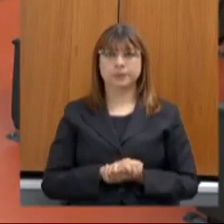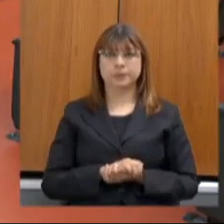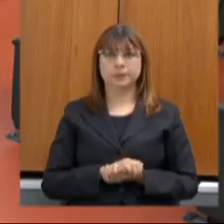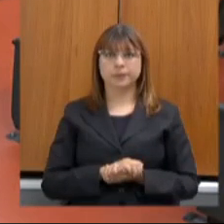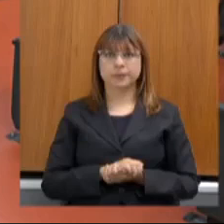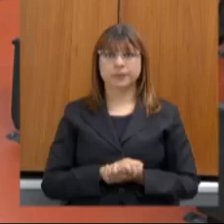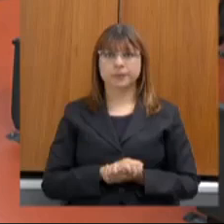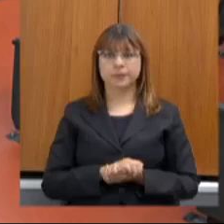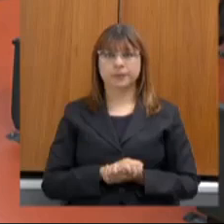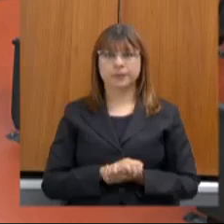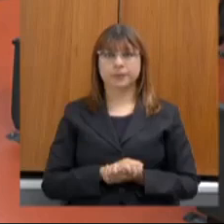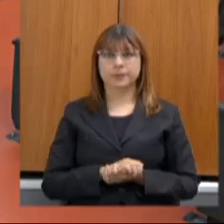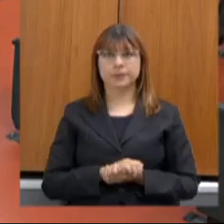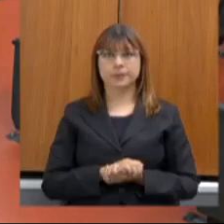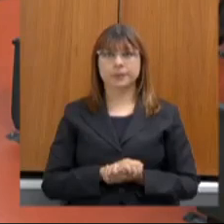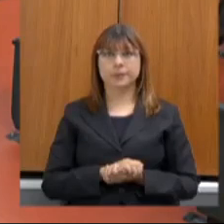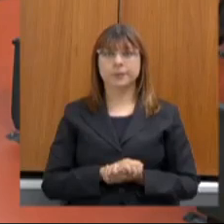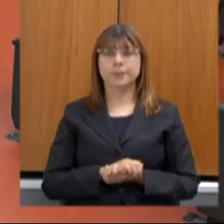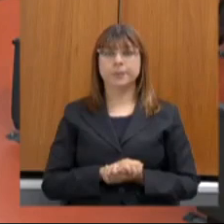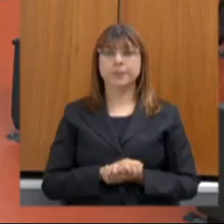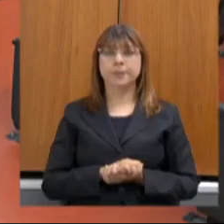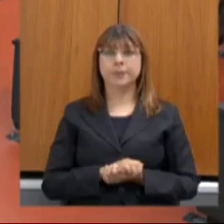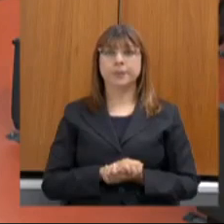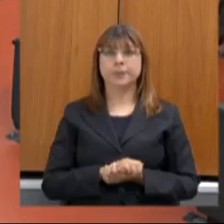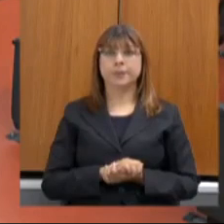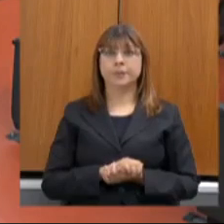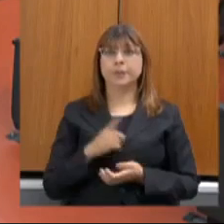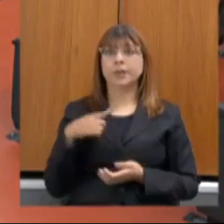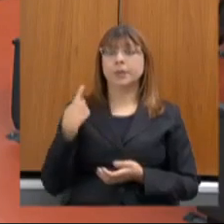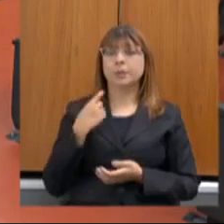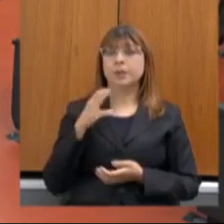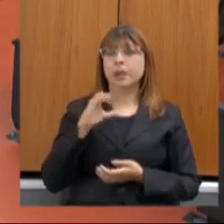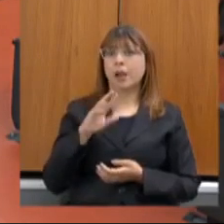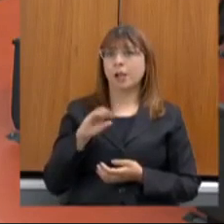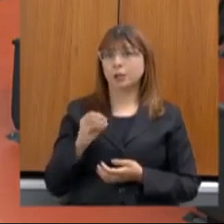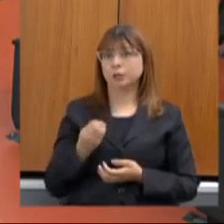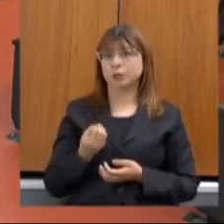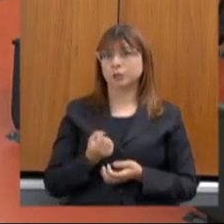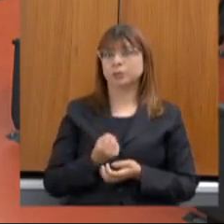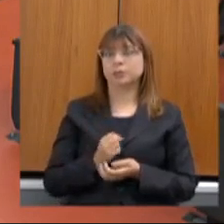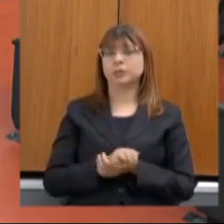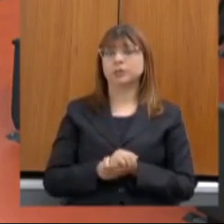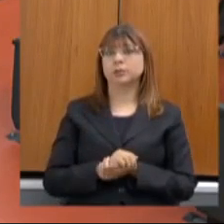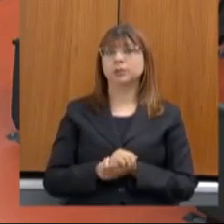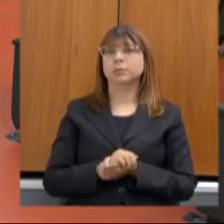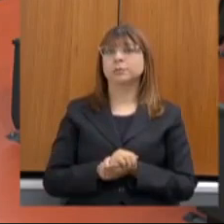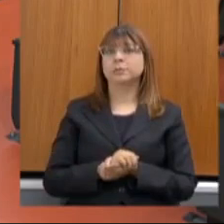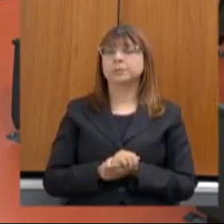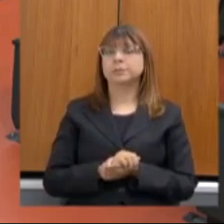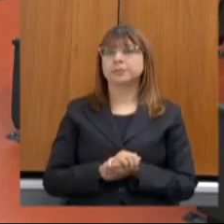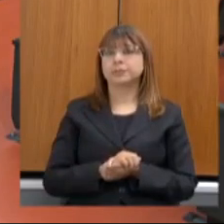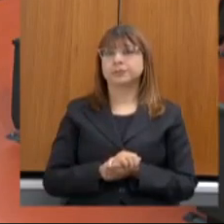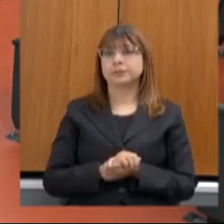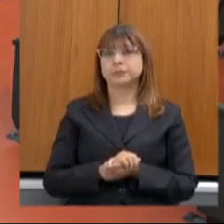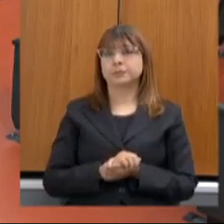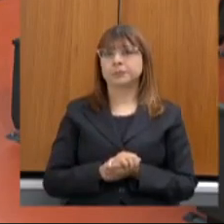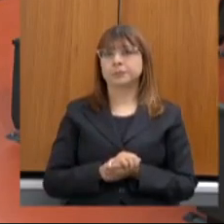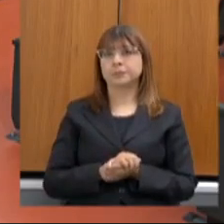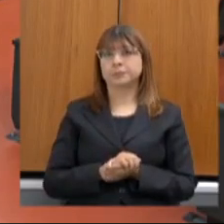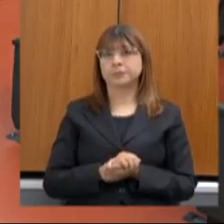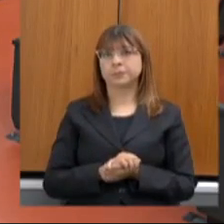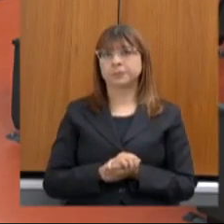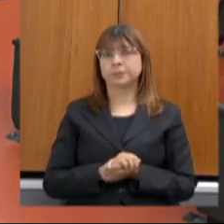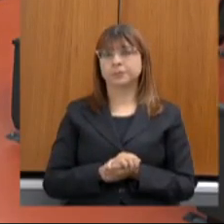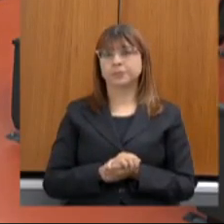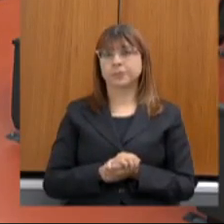o deputado Carlos Eu concordo com Praticamente tudo que você falou não tem nem o que o que